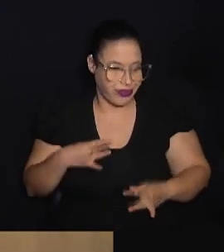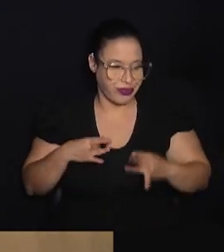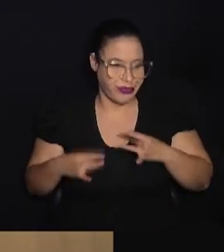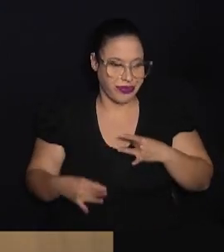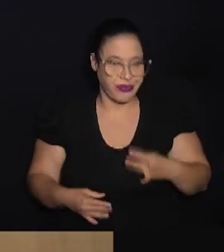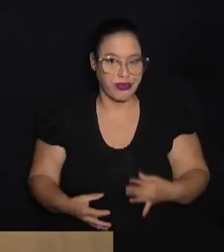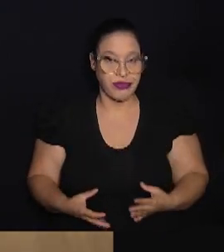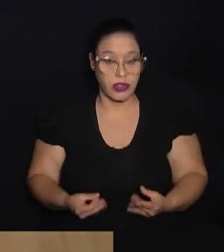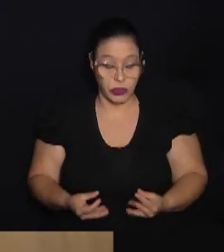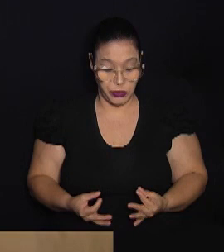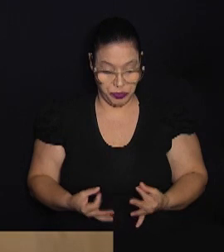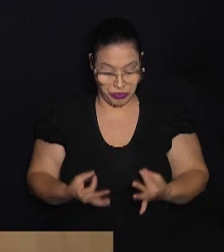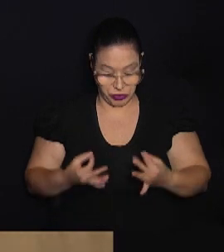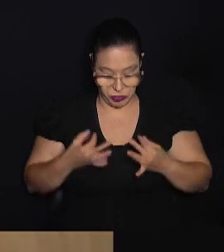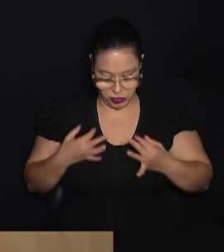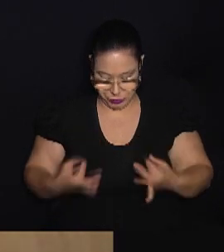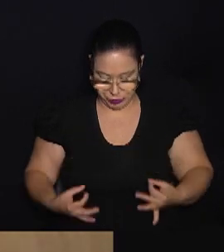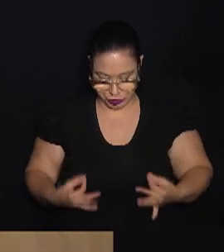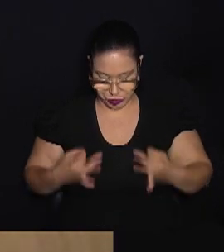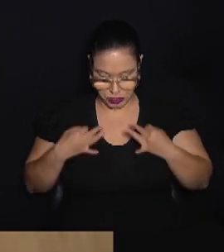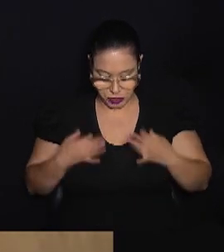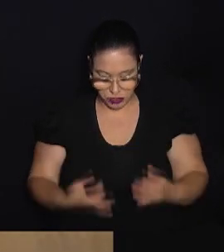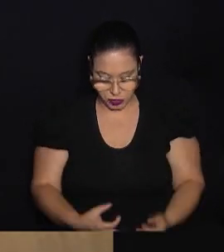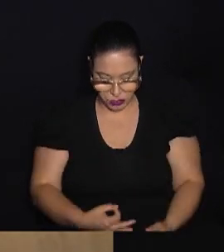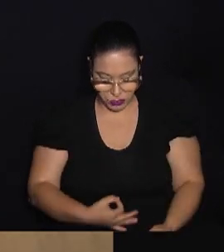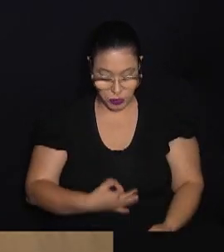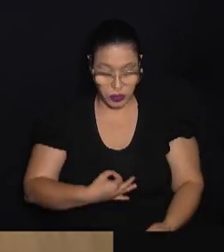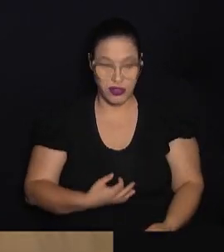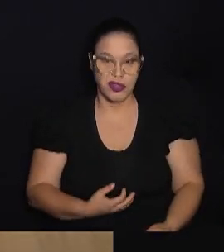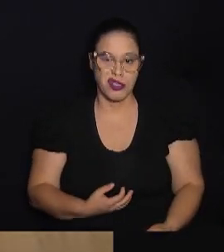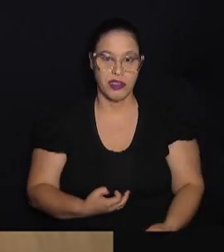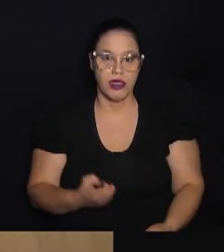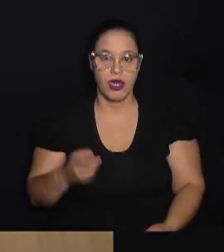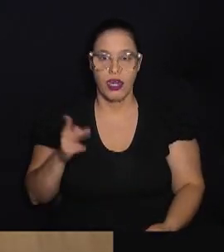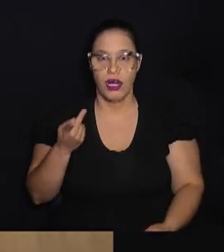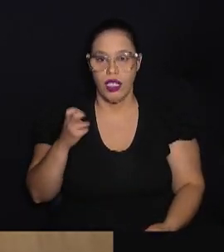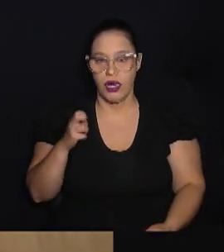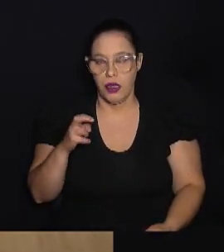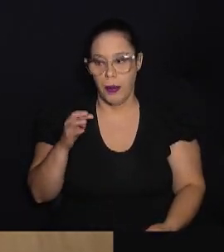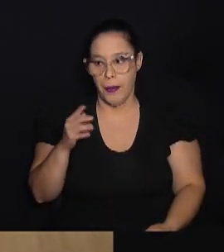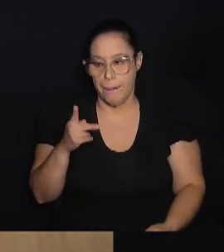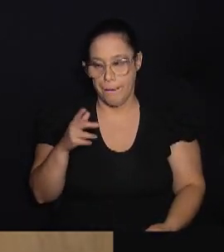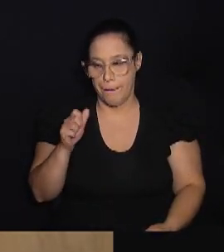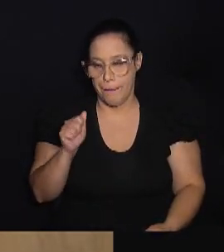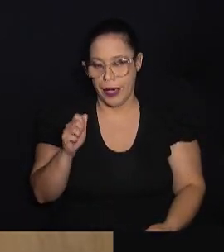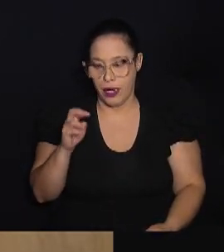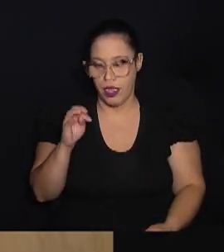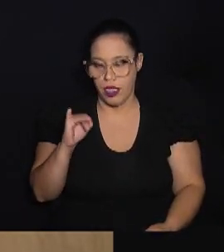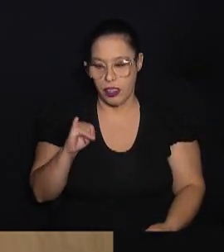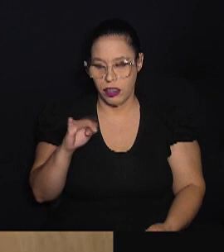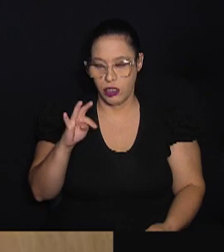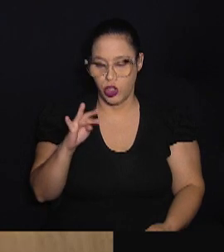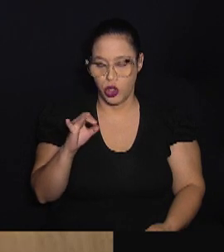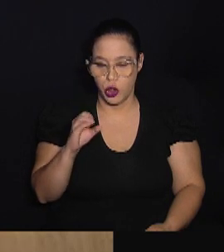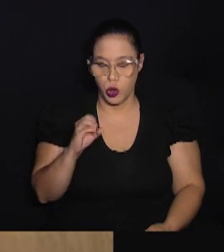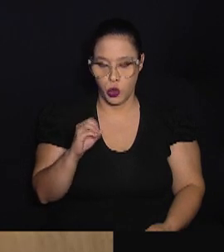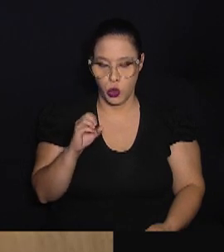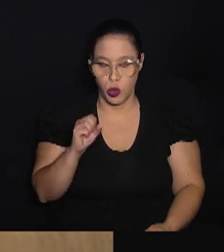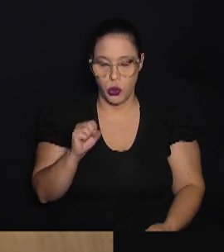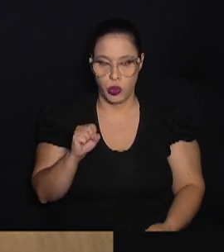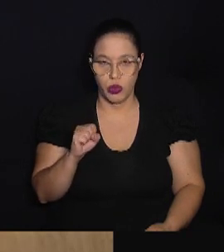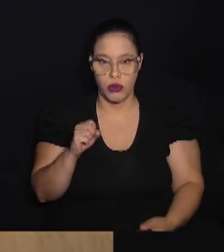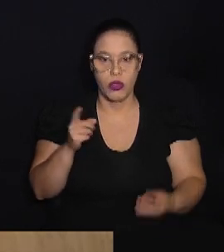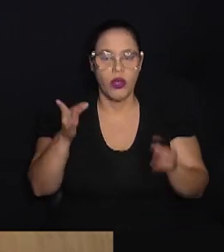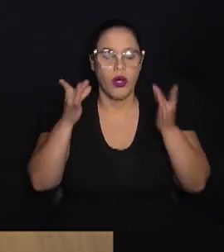câncer de mama, de câncer de endométrio, a problemas hepáticos, né, hepatites. A gente tem que estar com um problema aí, alerta